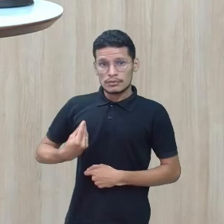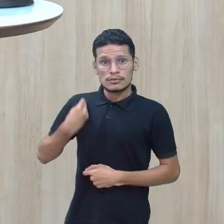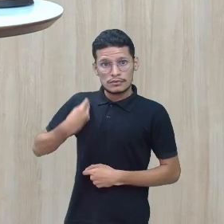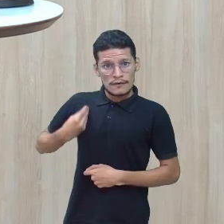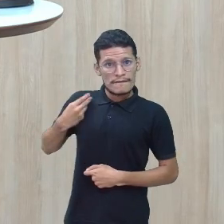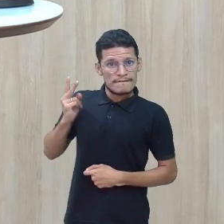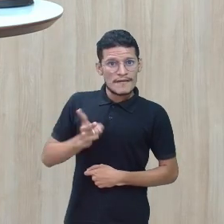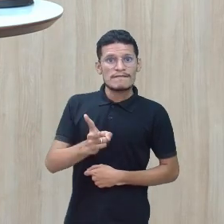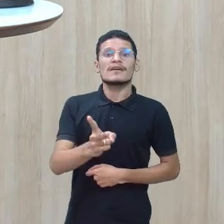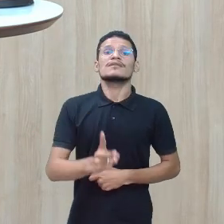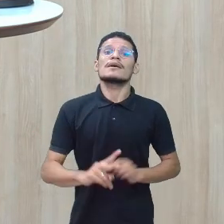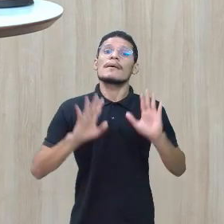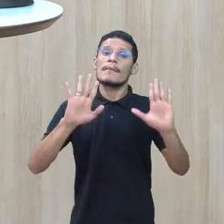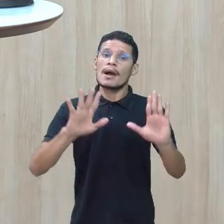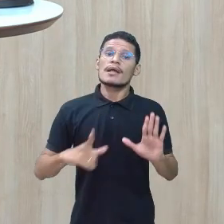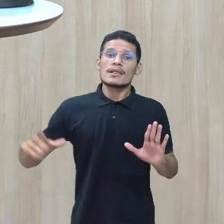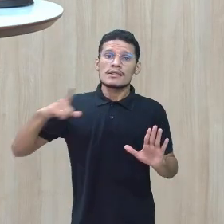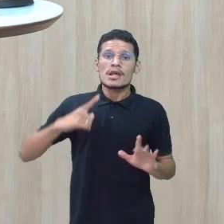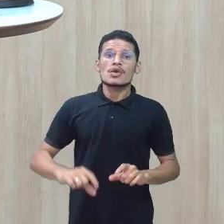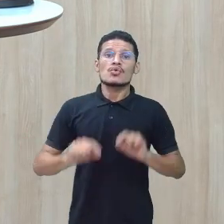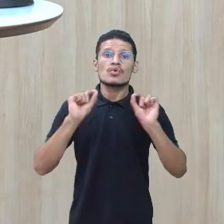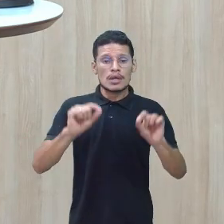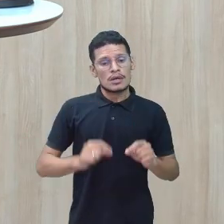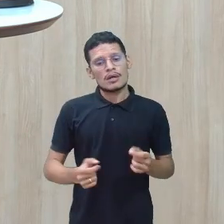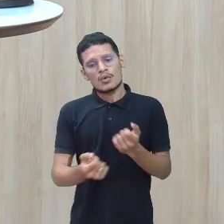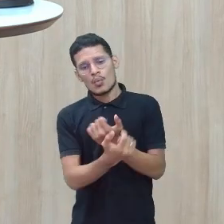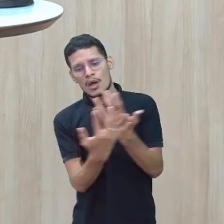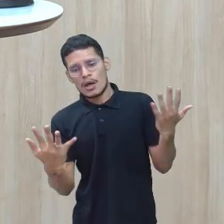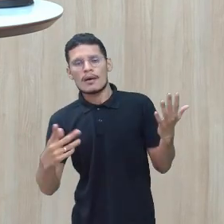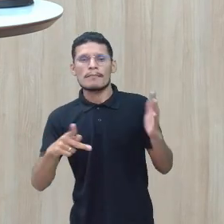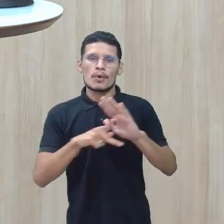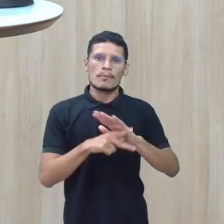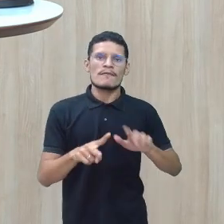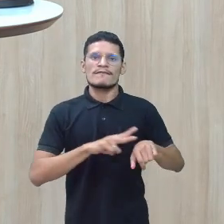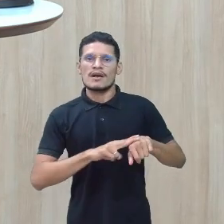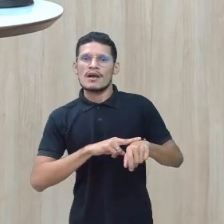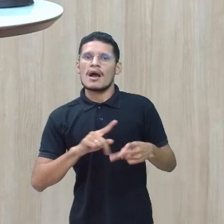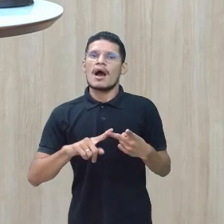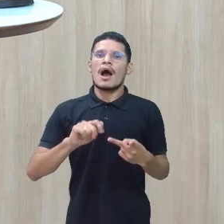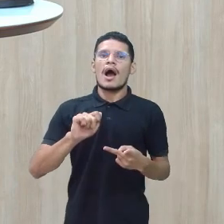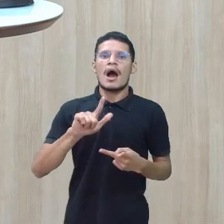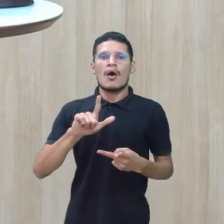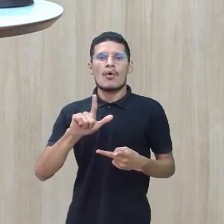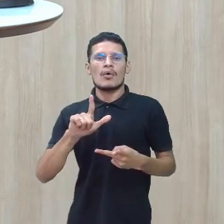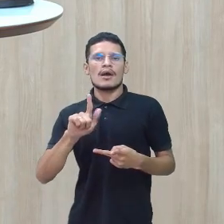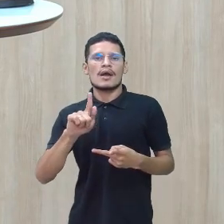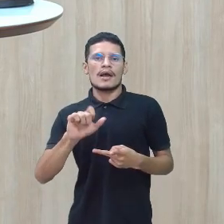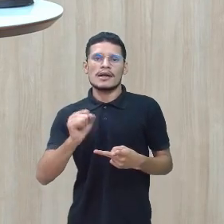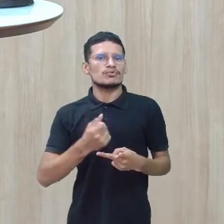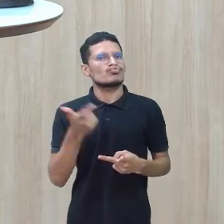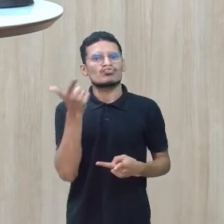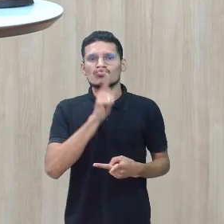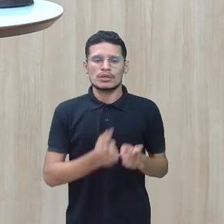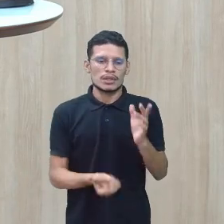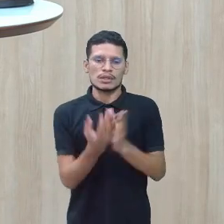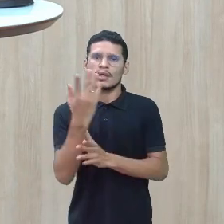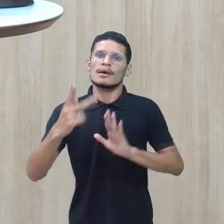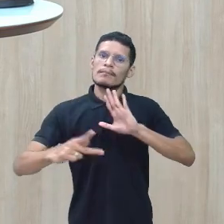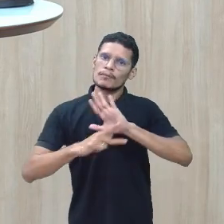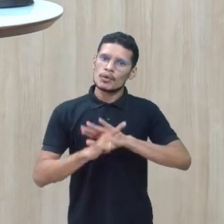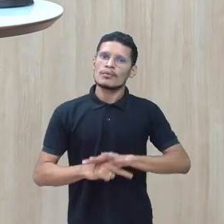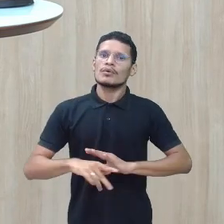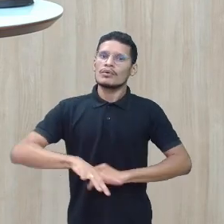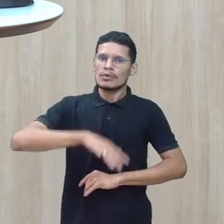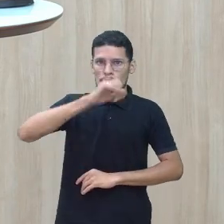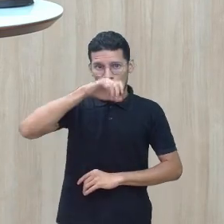sobrevivência. Mesmo com essa quantidade de vegetais, de algas, elas não conseguem fabricar o oxigênio de forma tão rápida